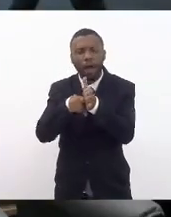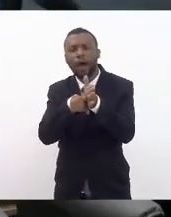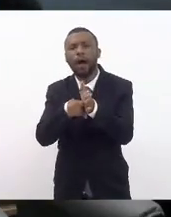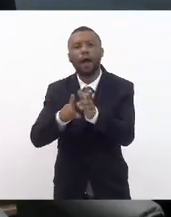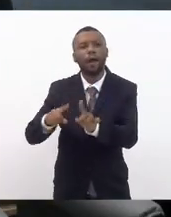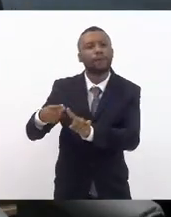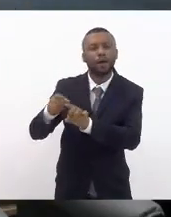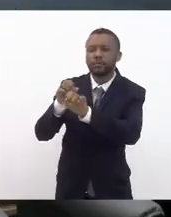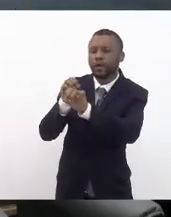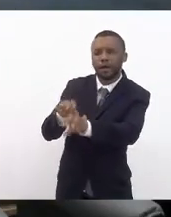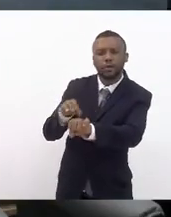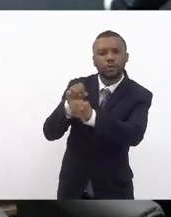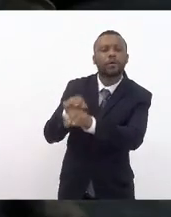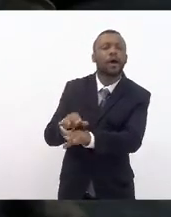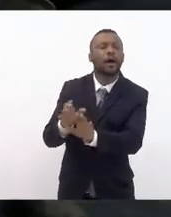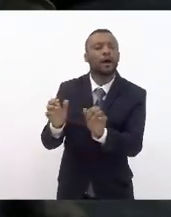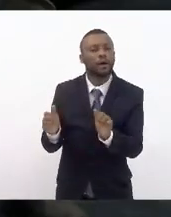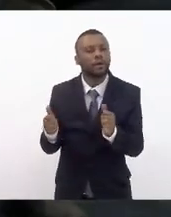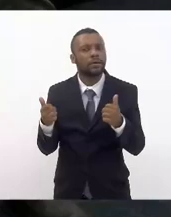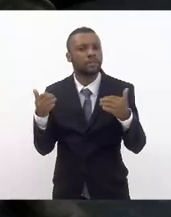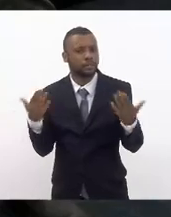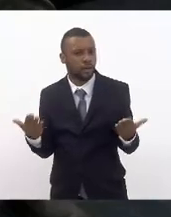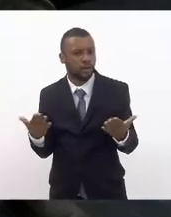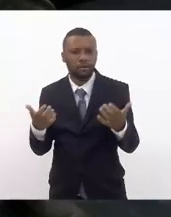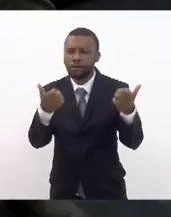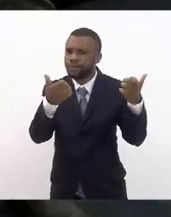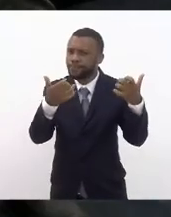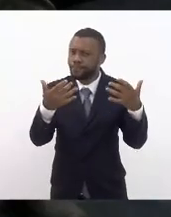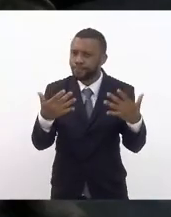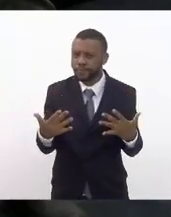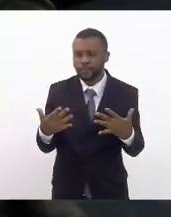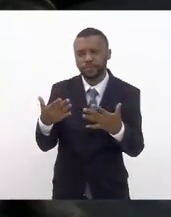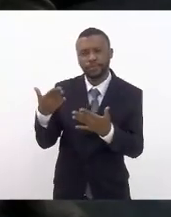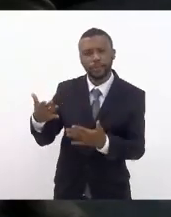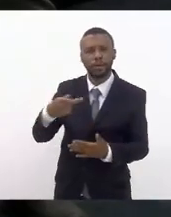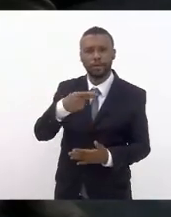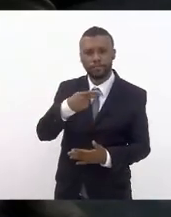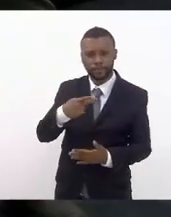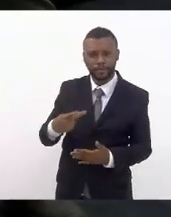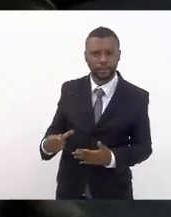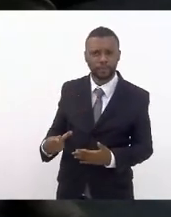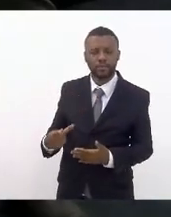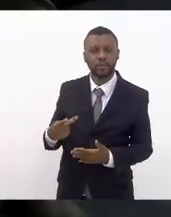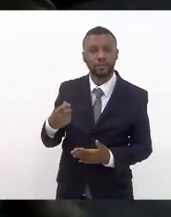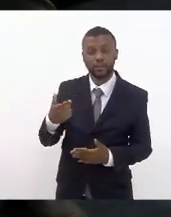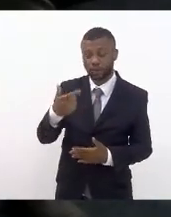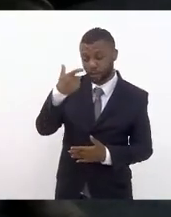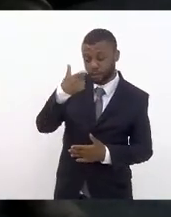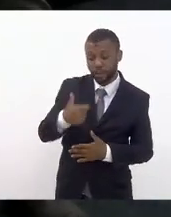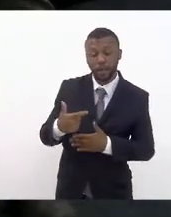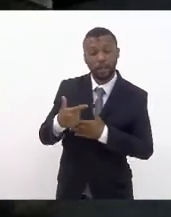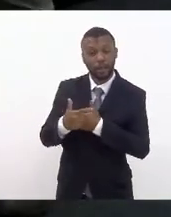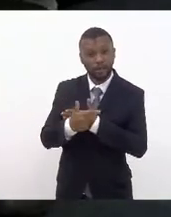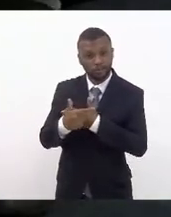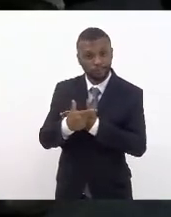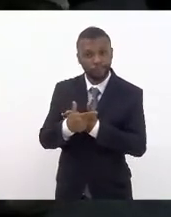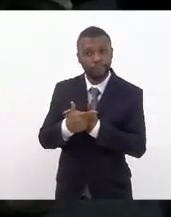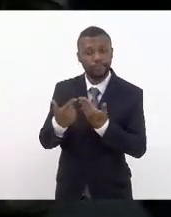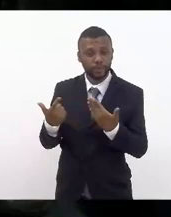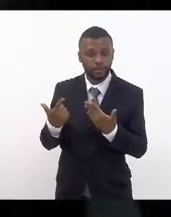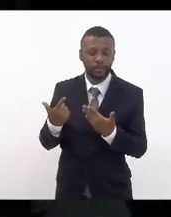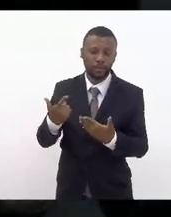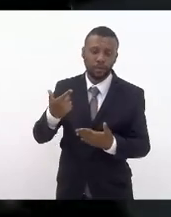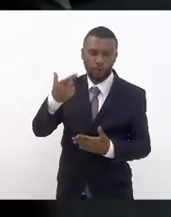educar. Então, eu falo, presidente, na qualidade de quem foi...